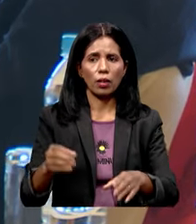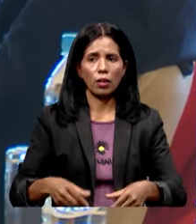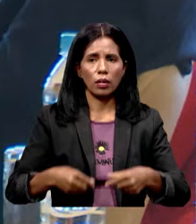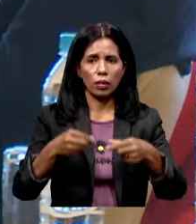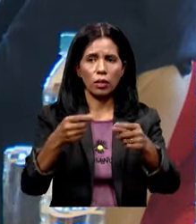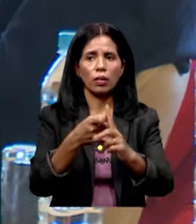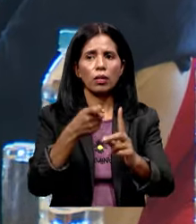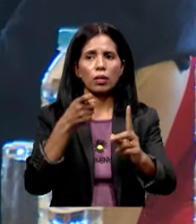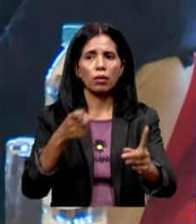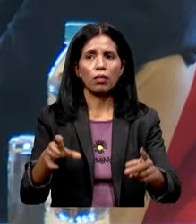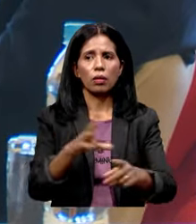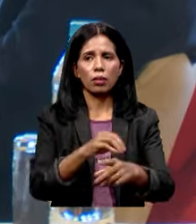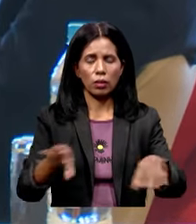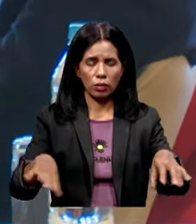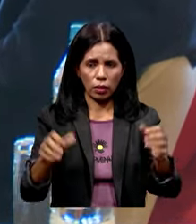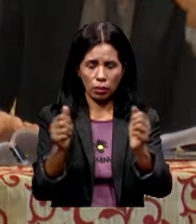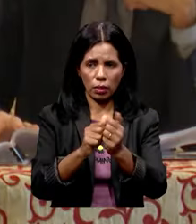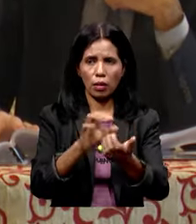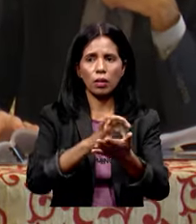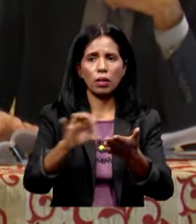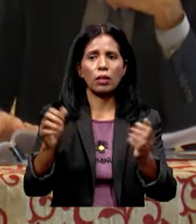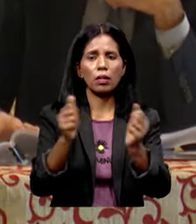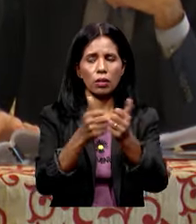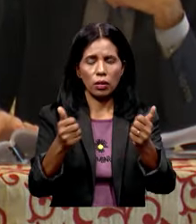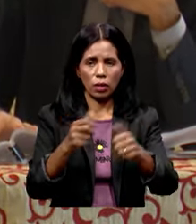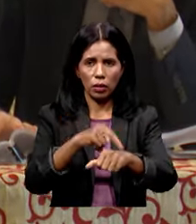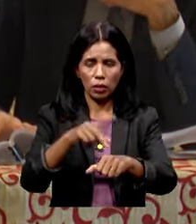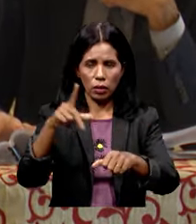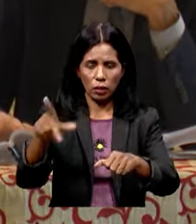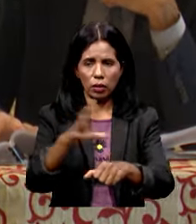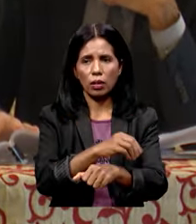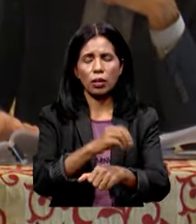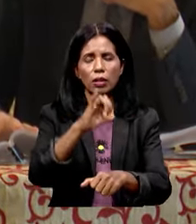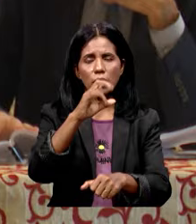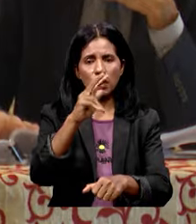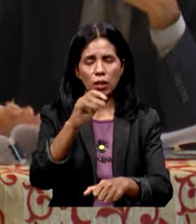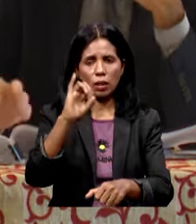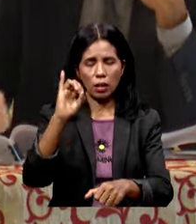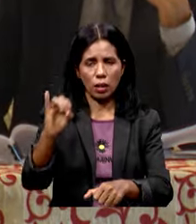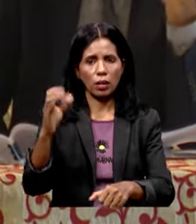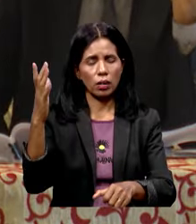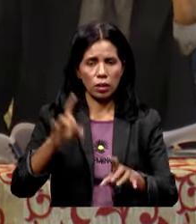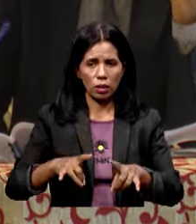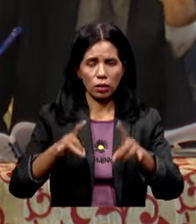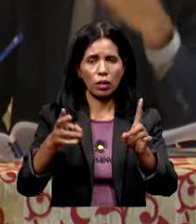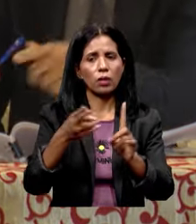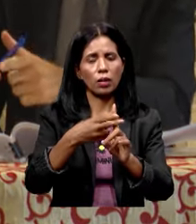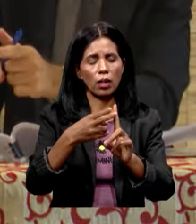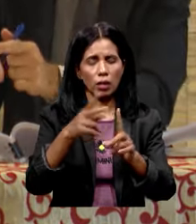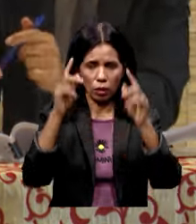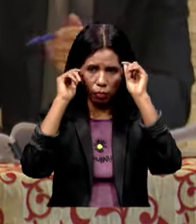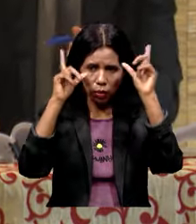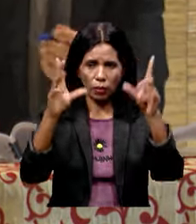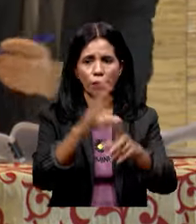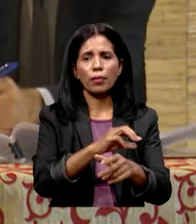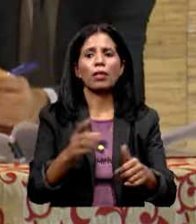oficializa o russo contrato na Beacina entre a Autoridade Nacional Petróleo no Eni Austrália e Hotel Timor a Quintané. E a fase